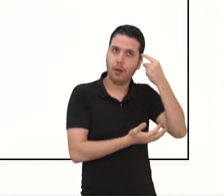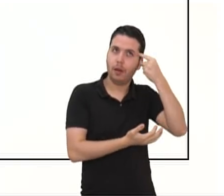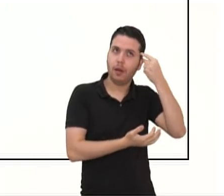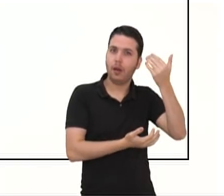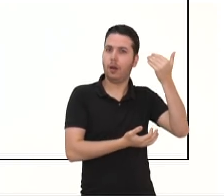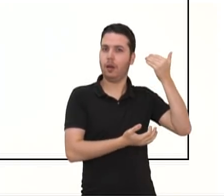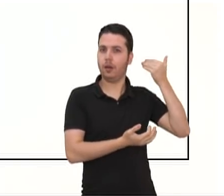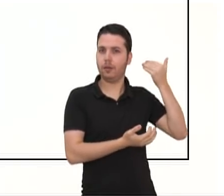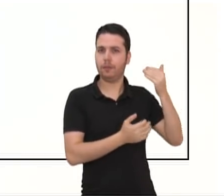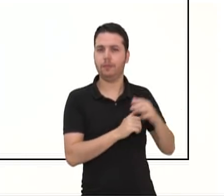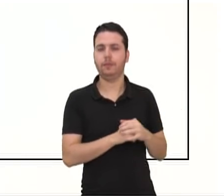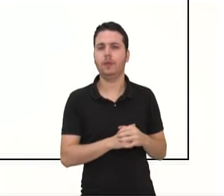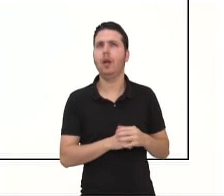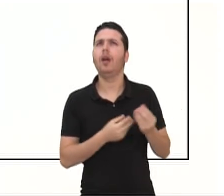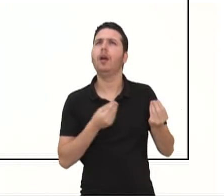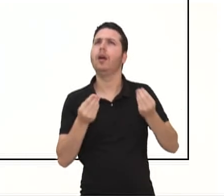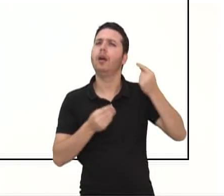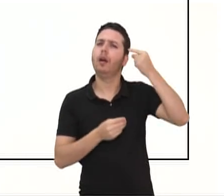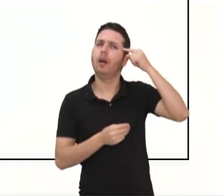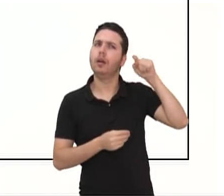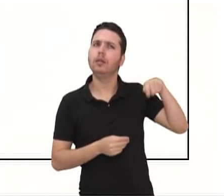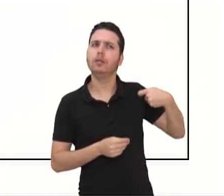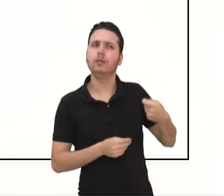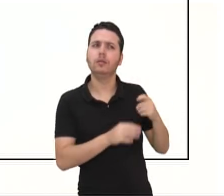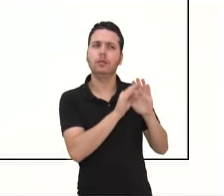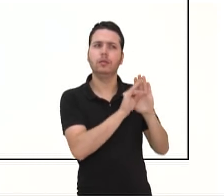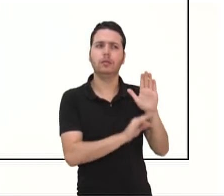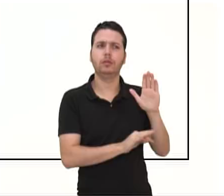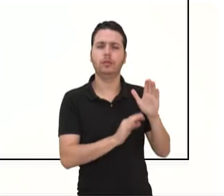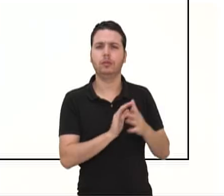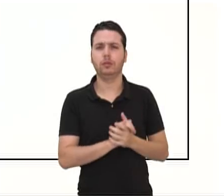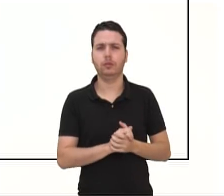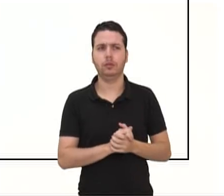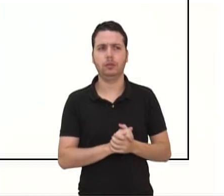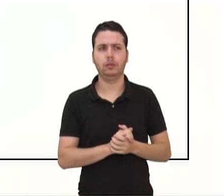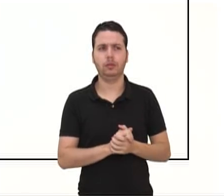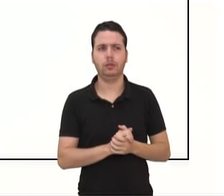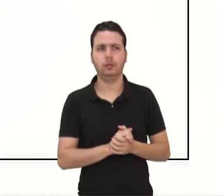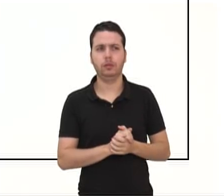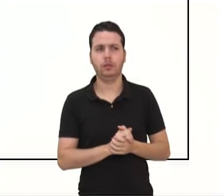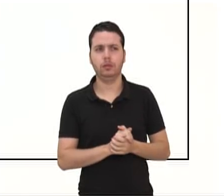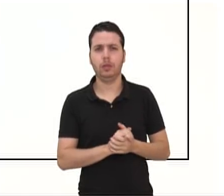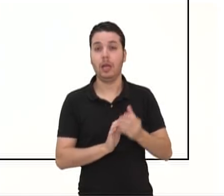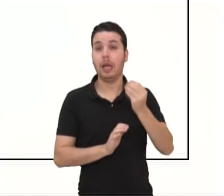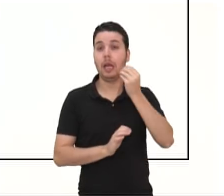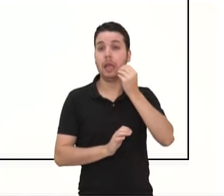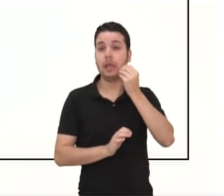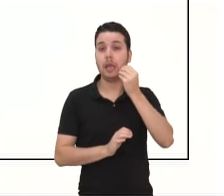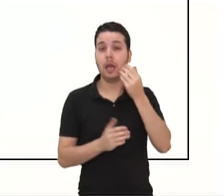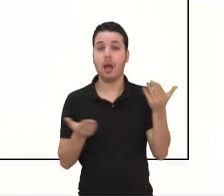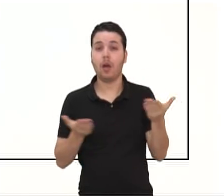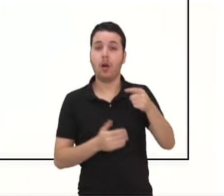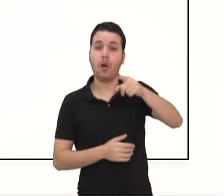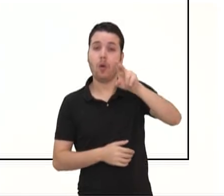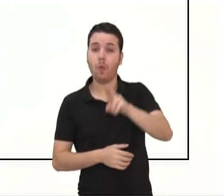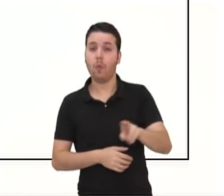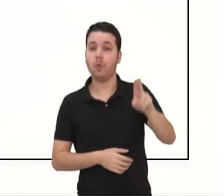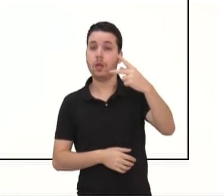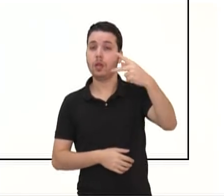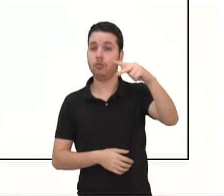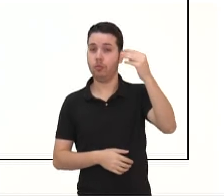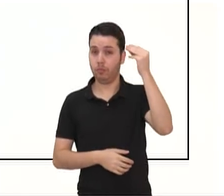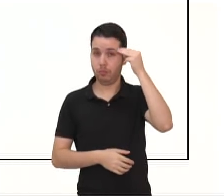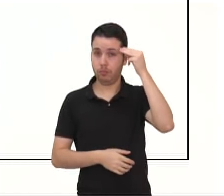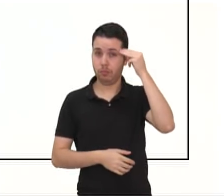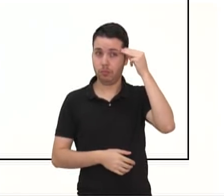texto. Professora, e como é que eu faço? Como é que eu faço? Tenta usar agora a sua memória. Eu vou